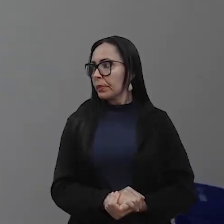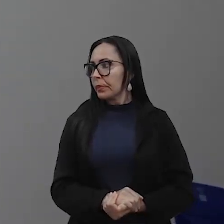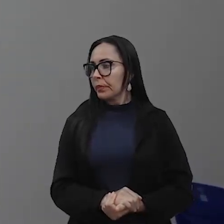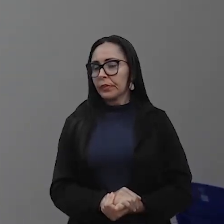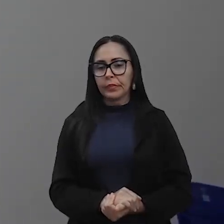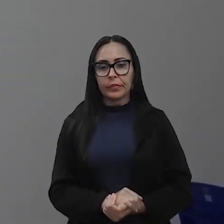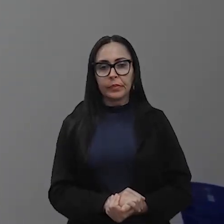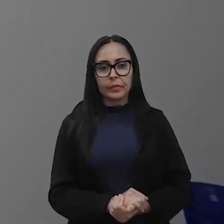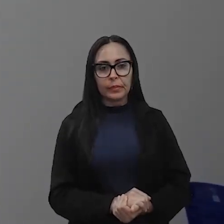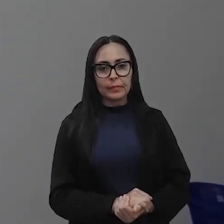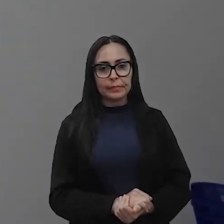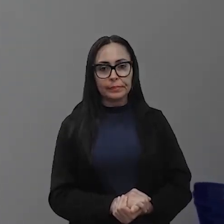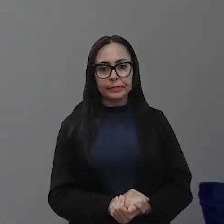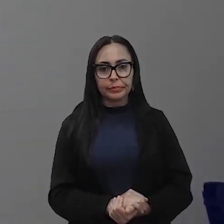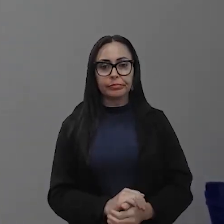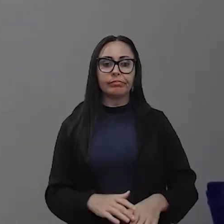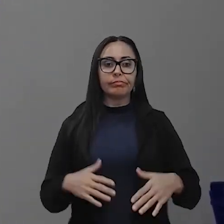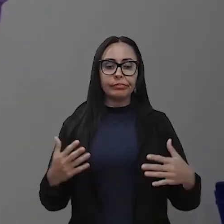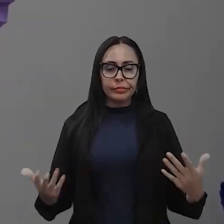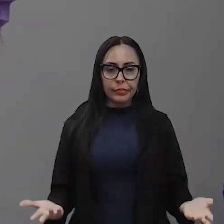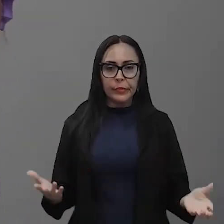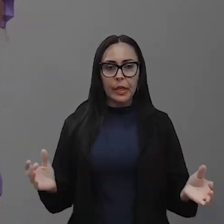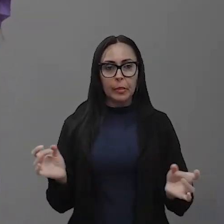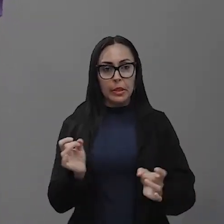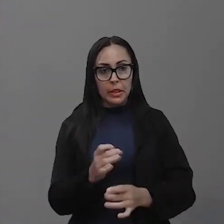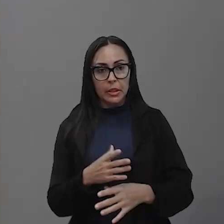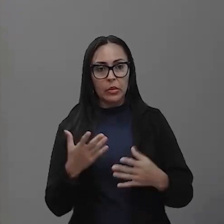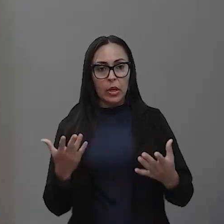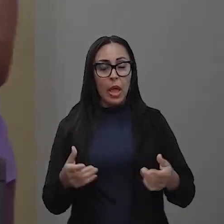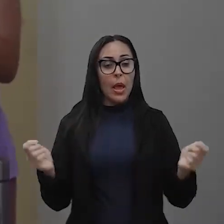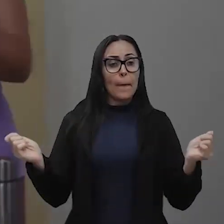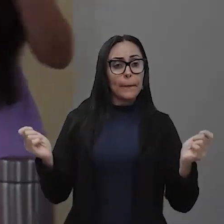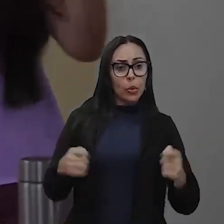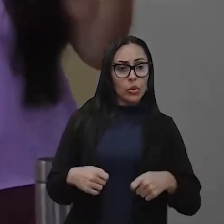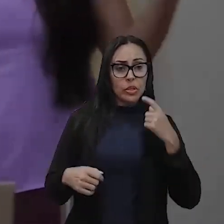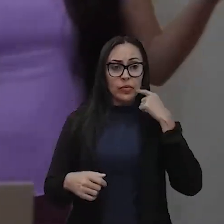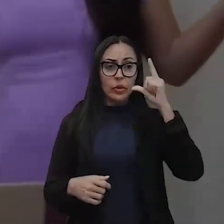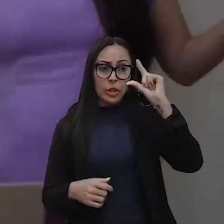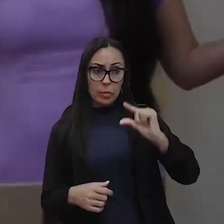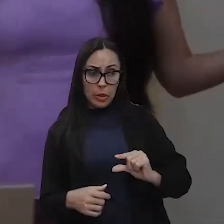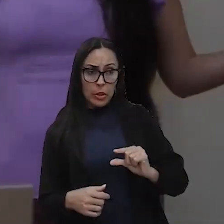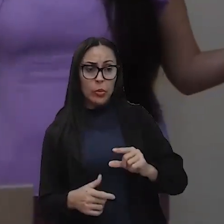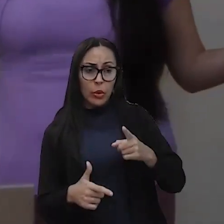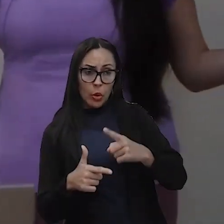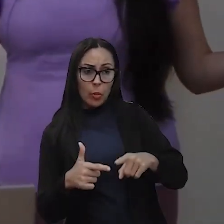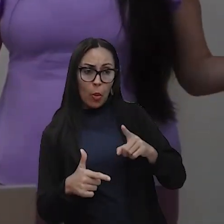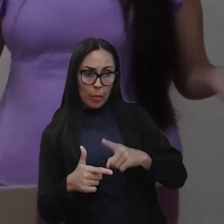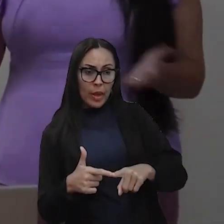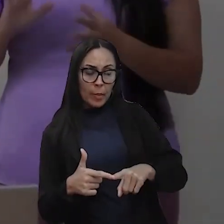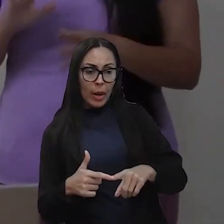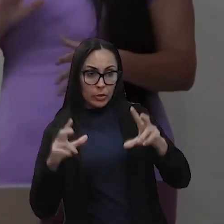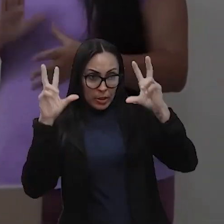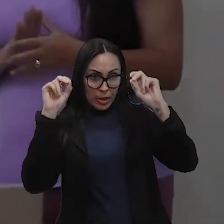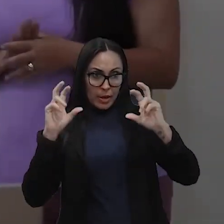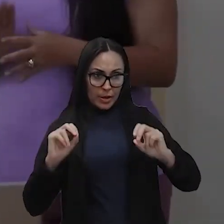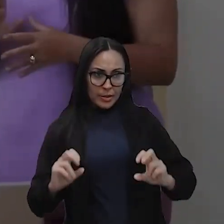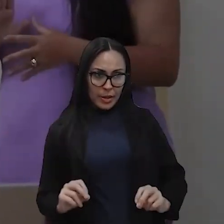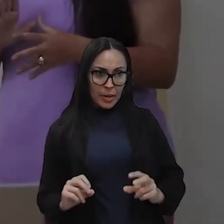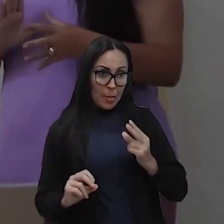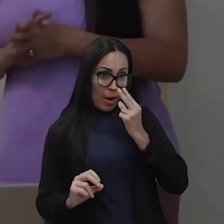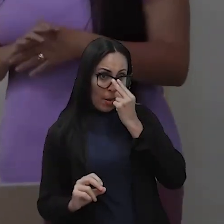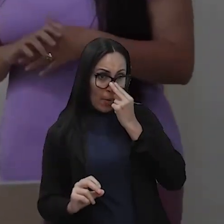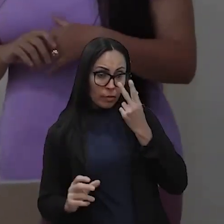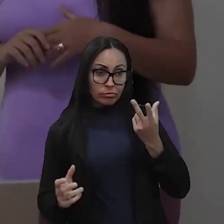me despedir. É possível reduzir risco de câncer de mama, sim ou não? Sim. Fácil, né? Vamos lá.